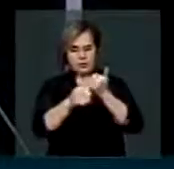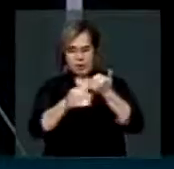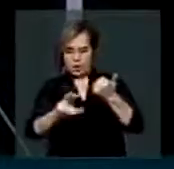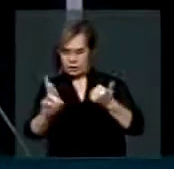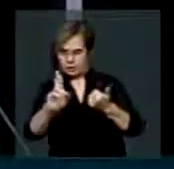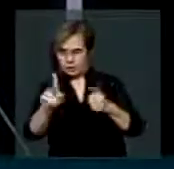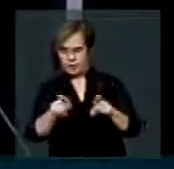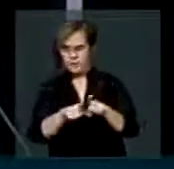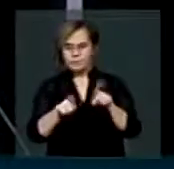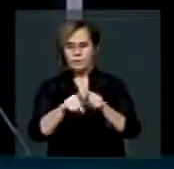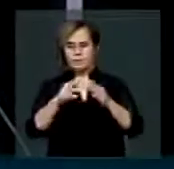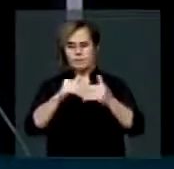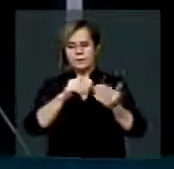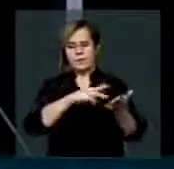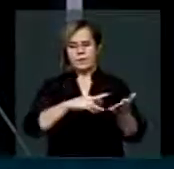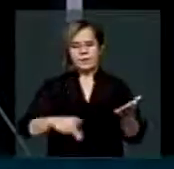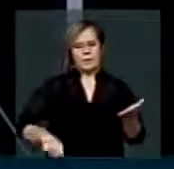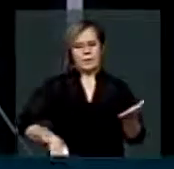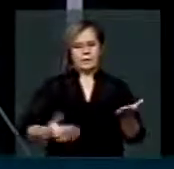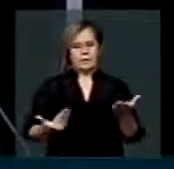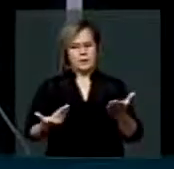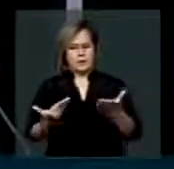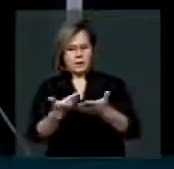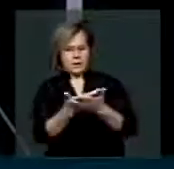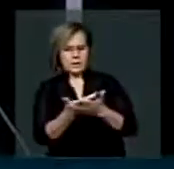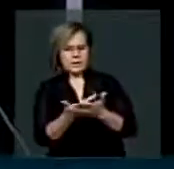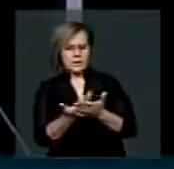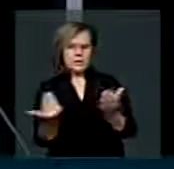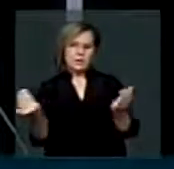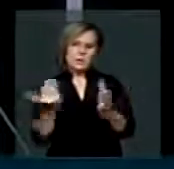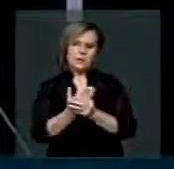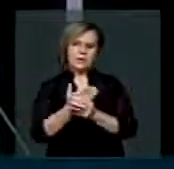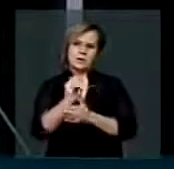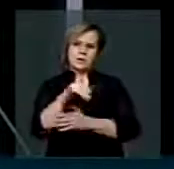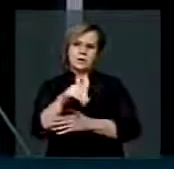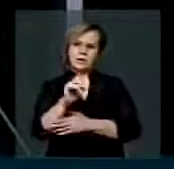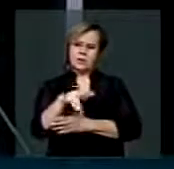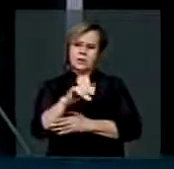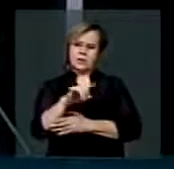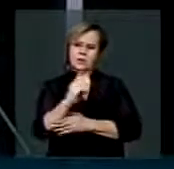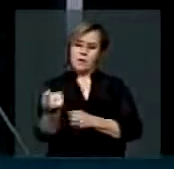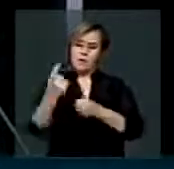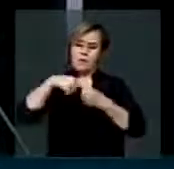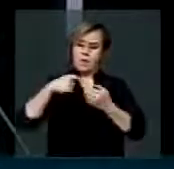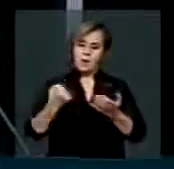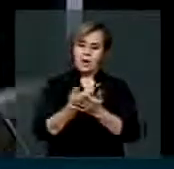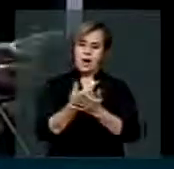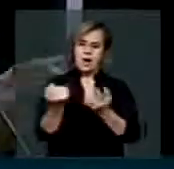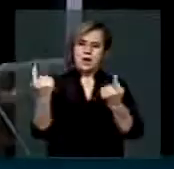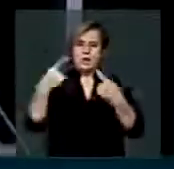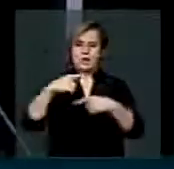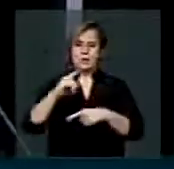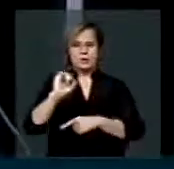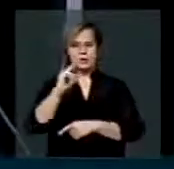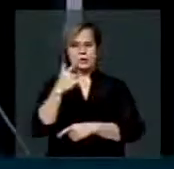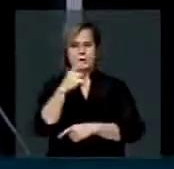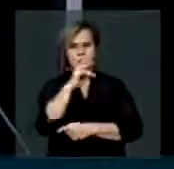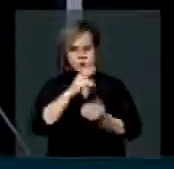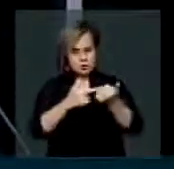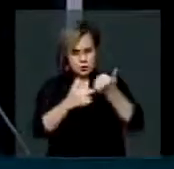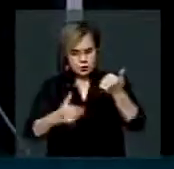pedimos também ao Ministério Público que entre com ação de indenização contra os ex-diretores, mas,